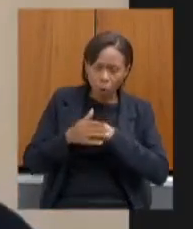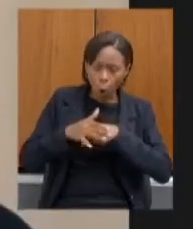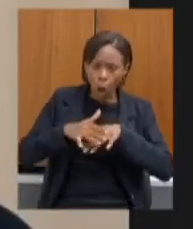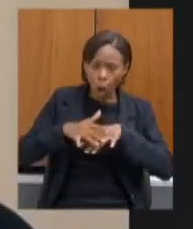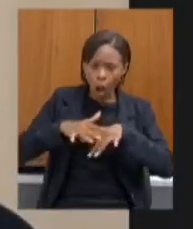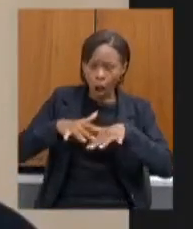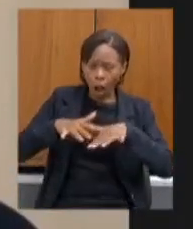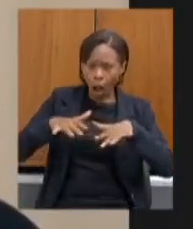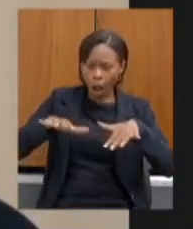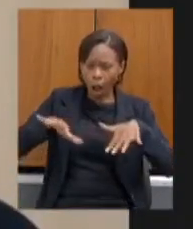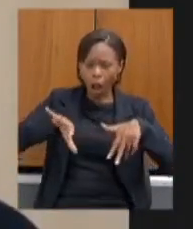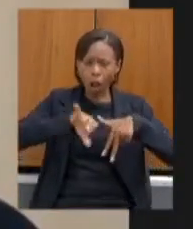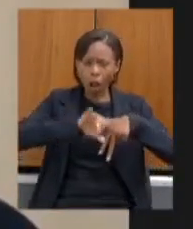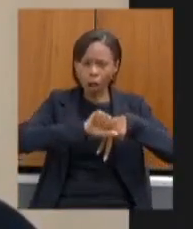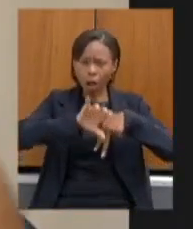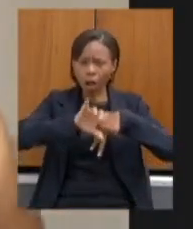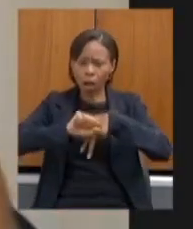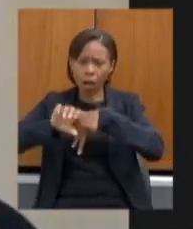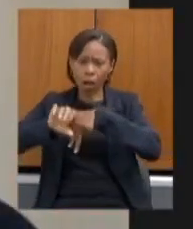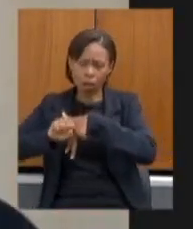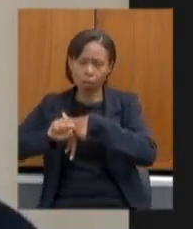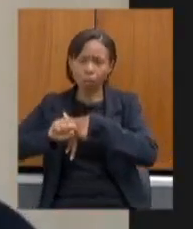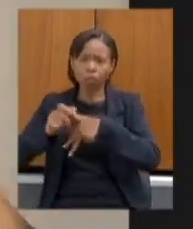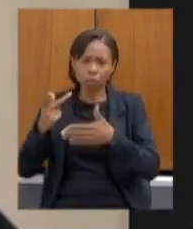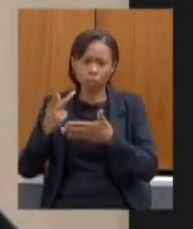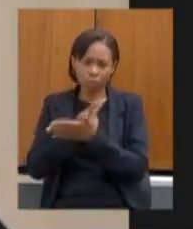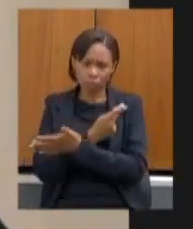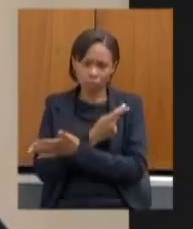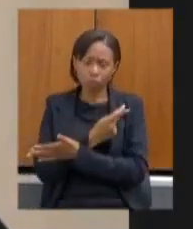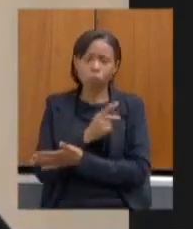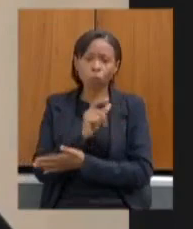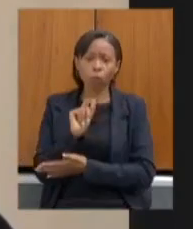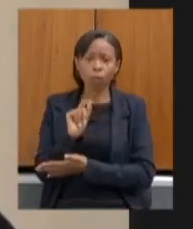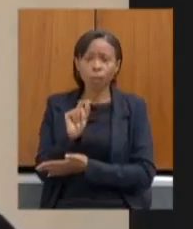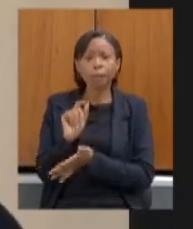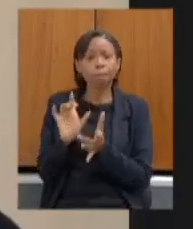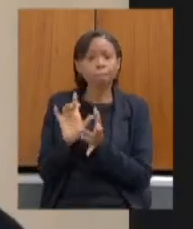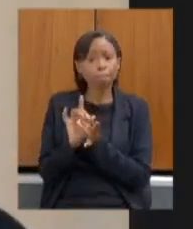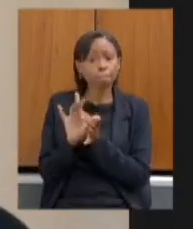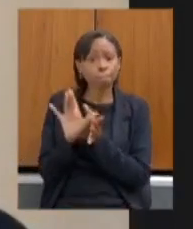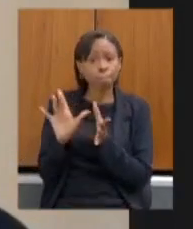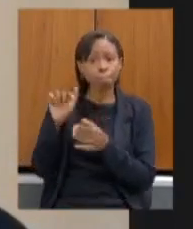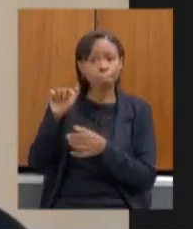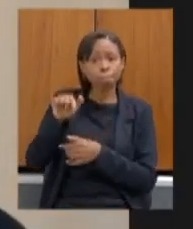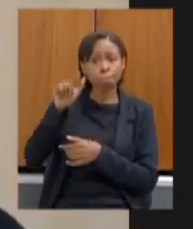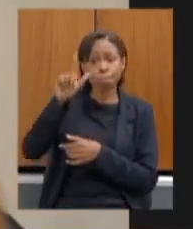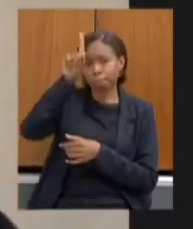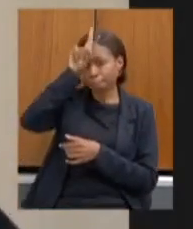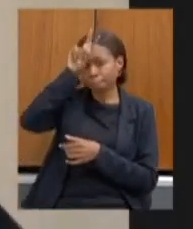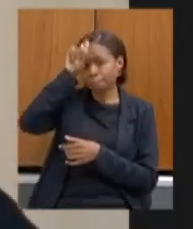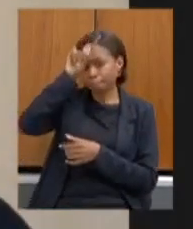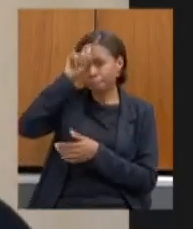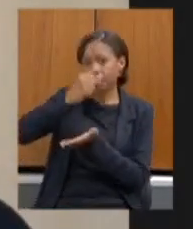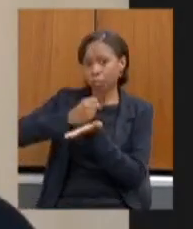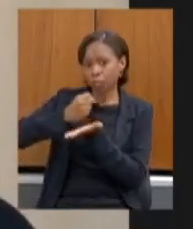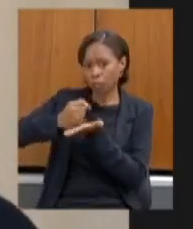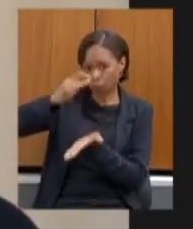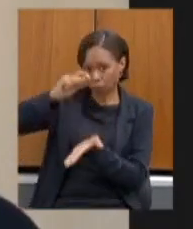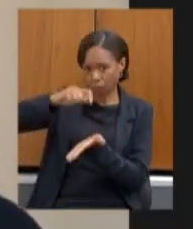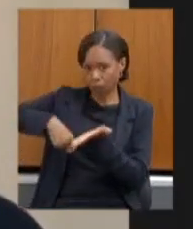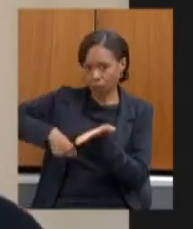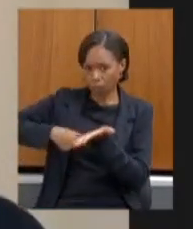infecções, foi permitido para que o hospital universitário fizesse contratações